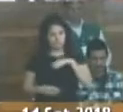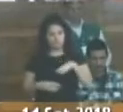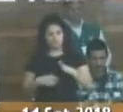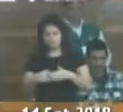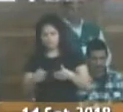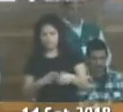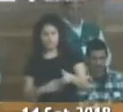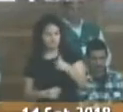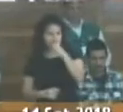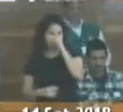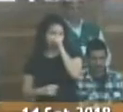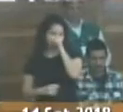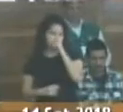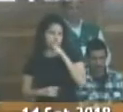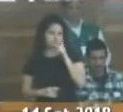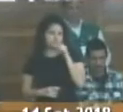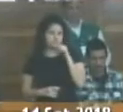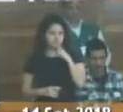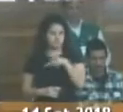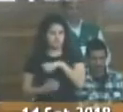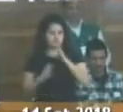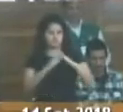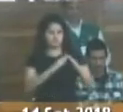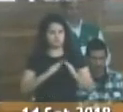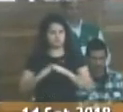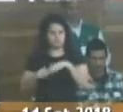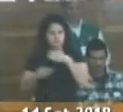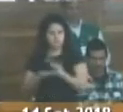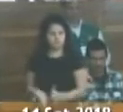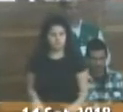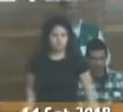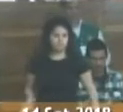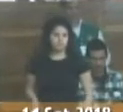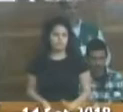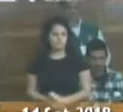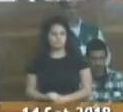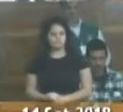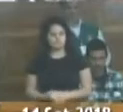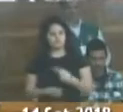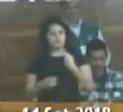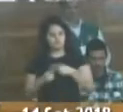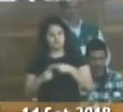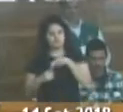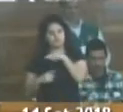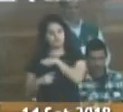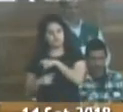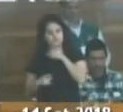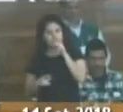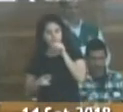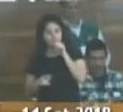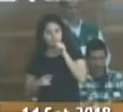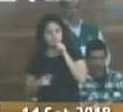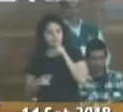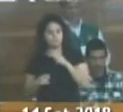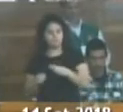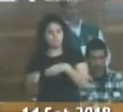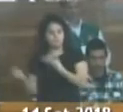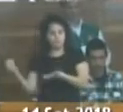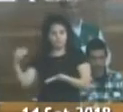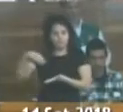qualquer uma enchente, aquele condomínio desce, porque ali a água, quando